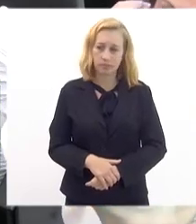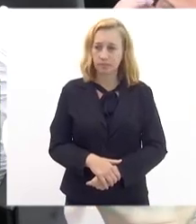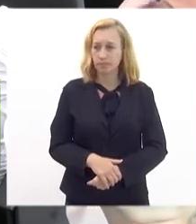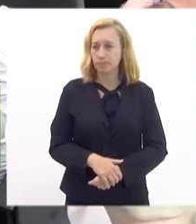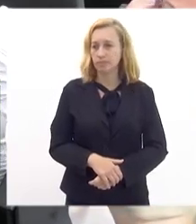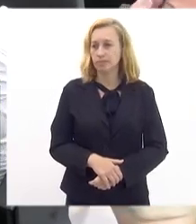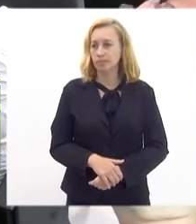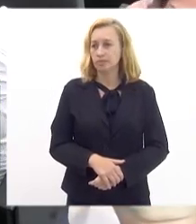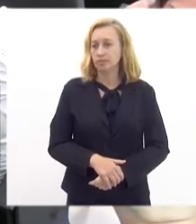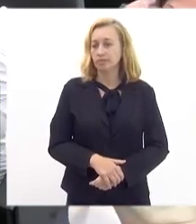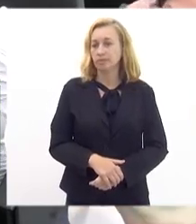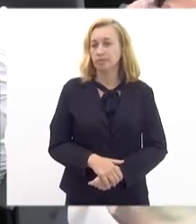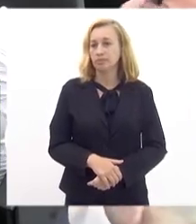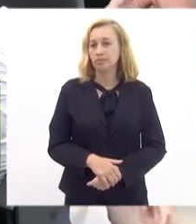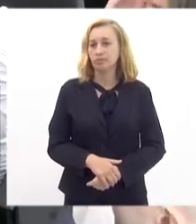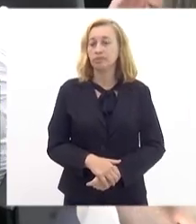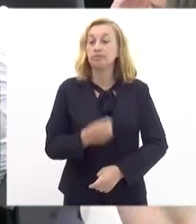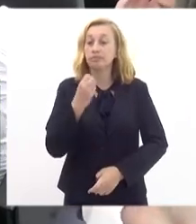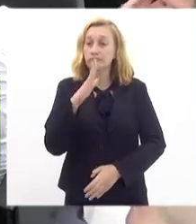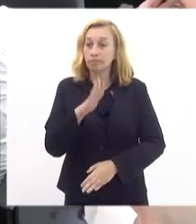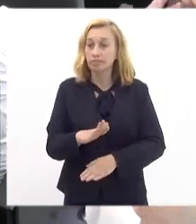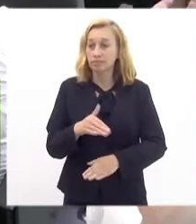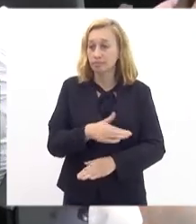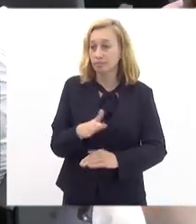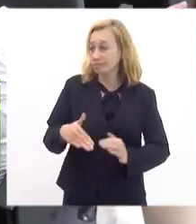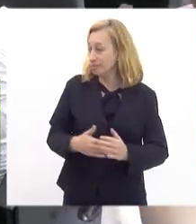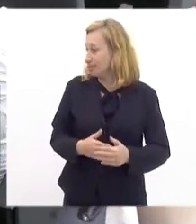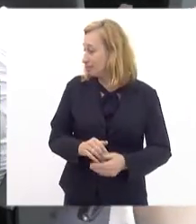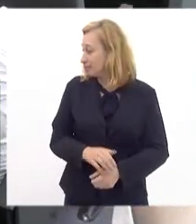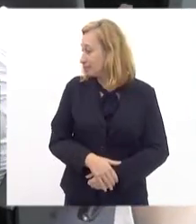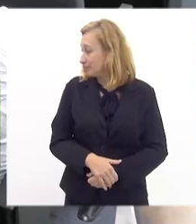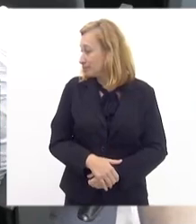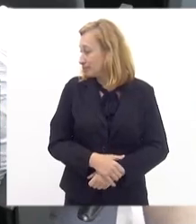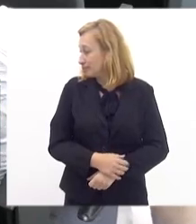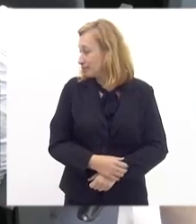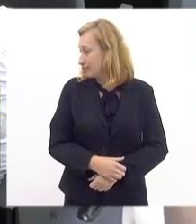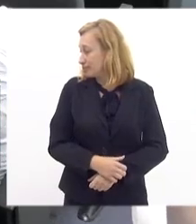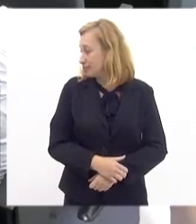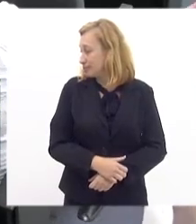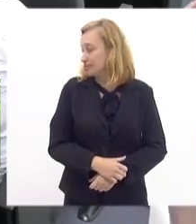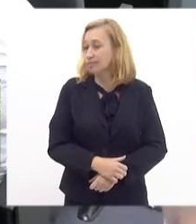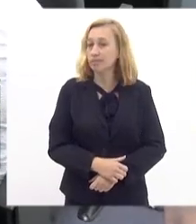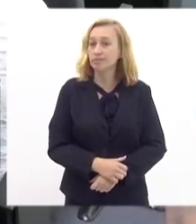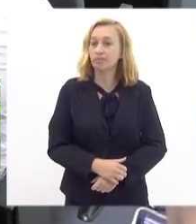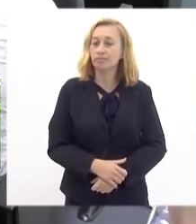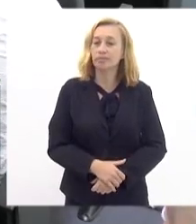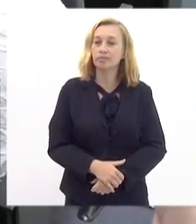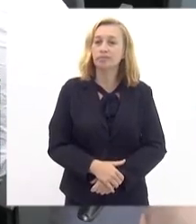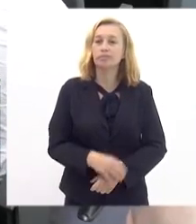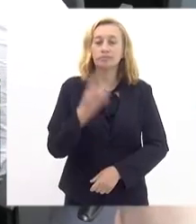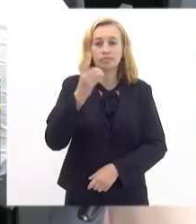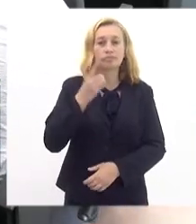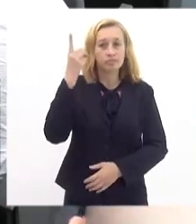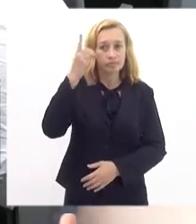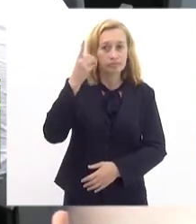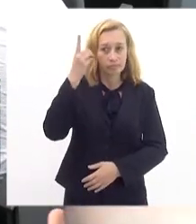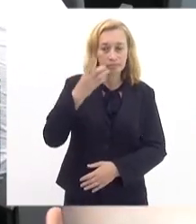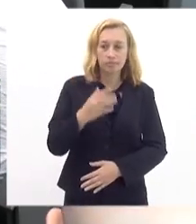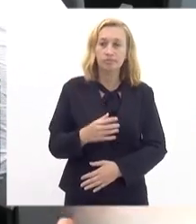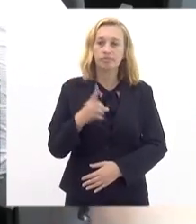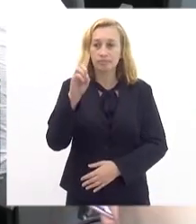Oi boa tarde todos todas todos Oi boa tarde Deputado a deputados